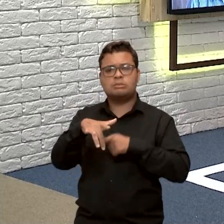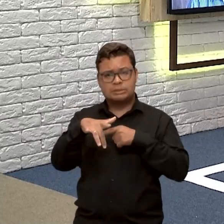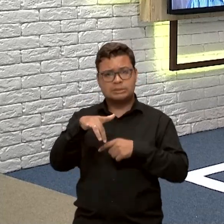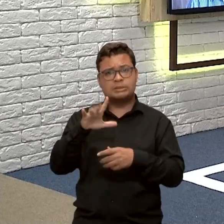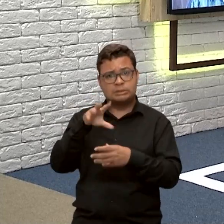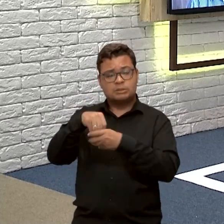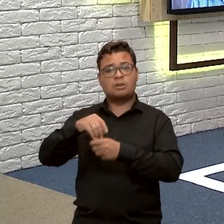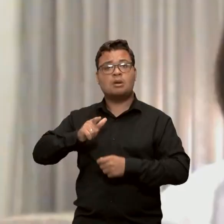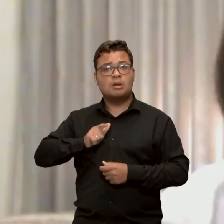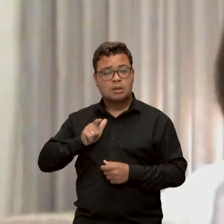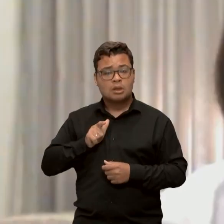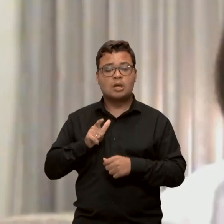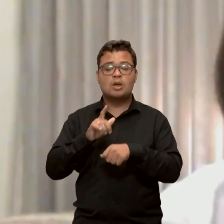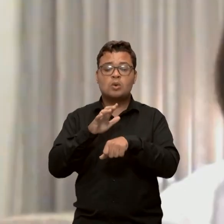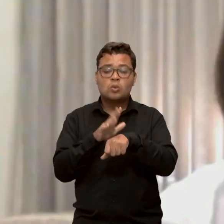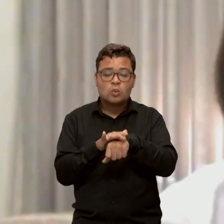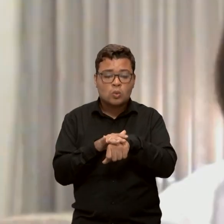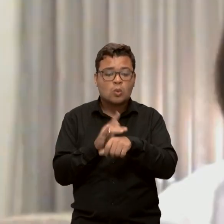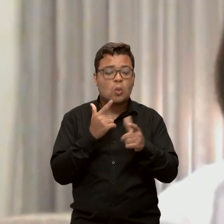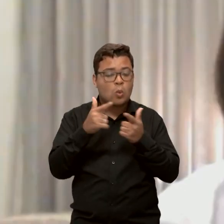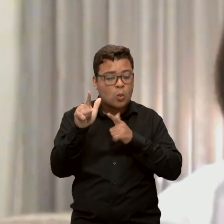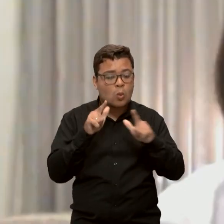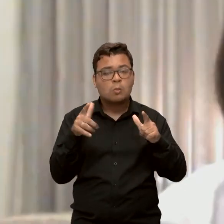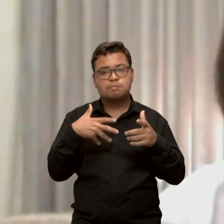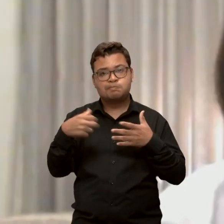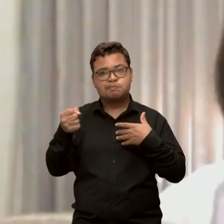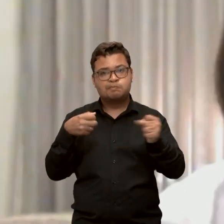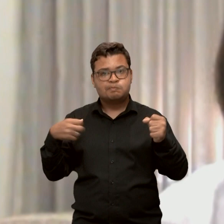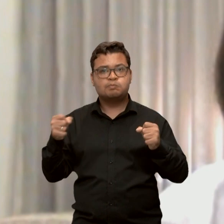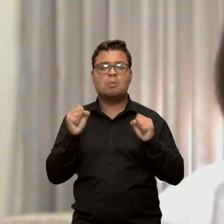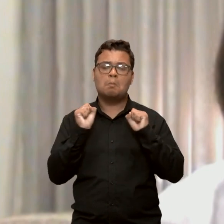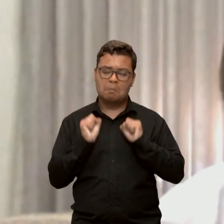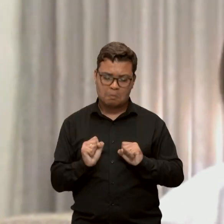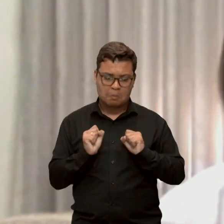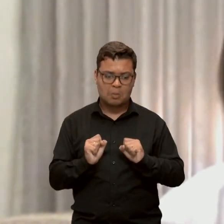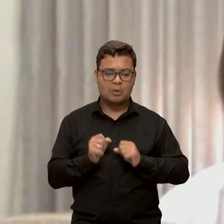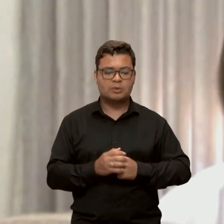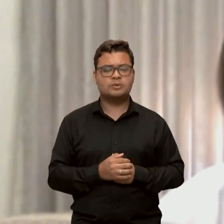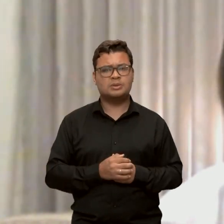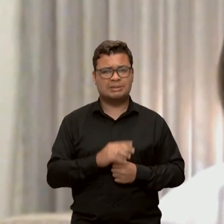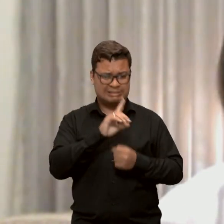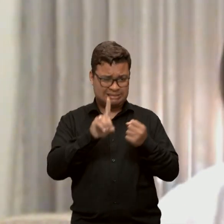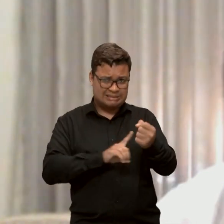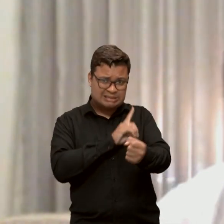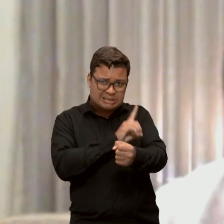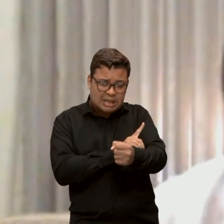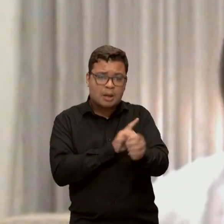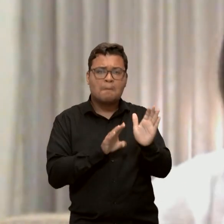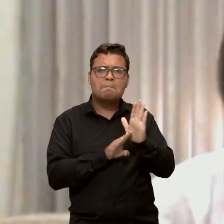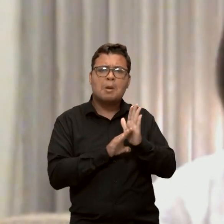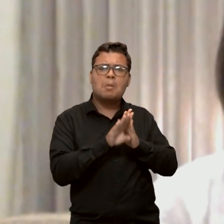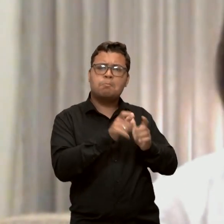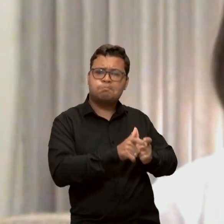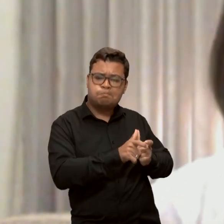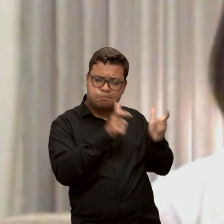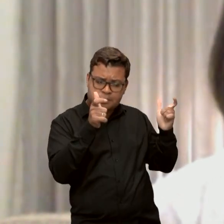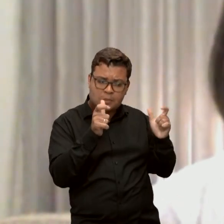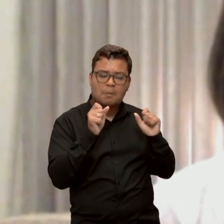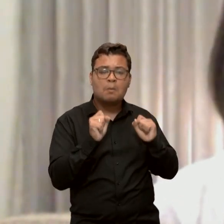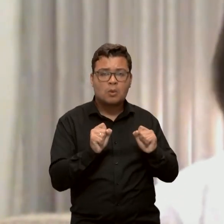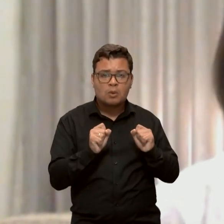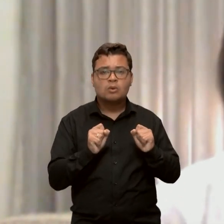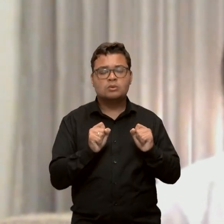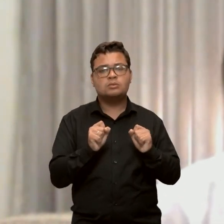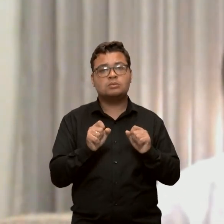dengue, a zika, o chikungunya e até mesmo a febre amarela, se não me engano. Explica pra gente um pouco disso, Mariana. Sim, o Aedes